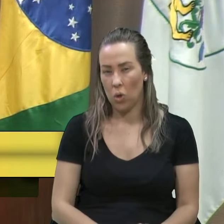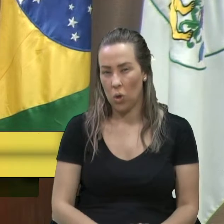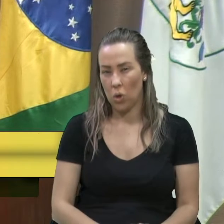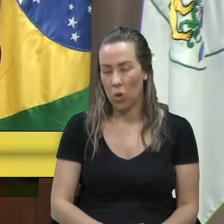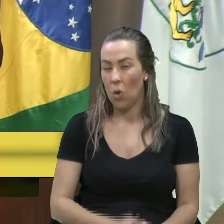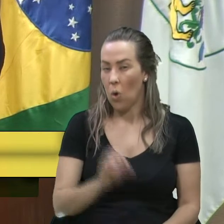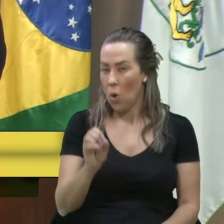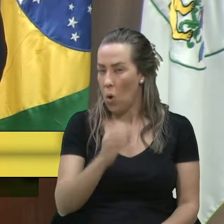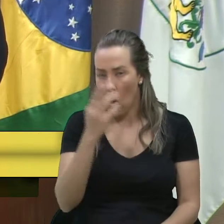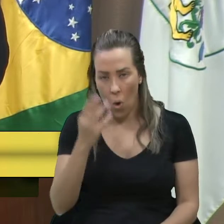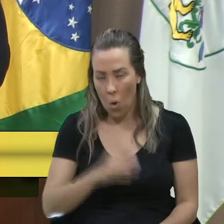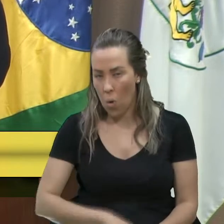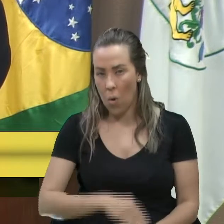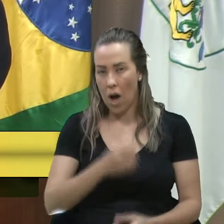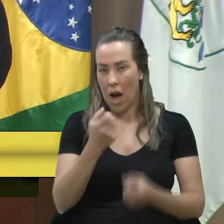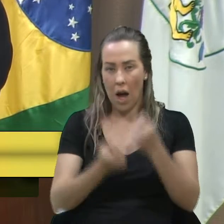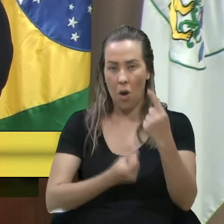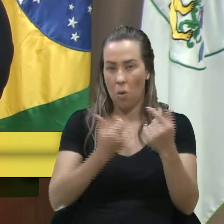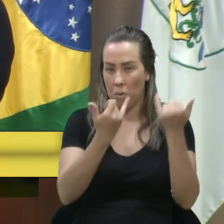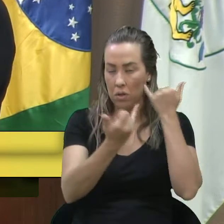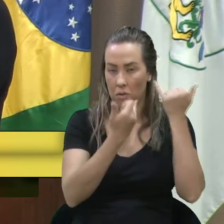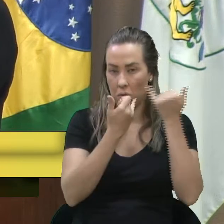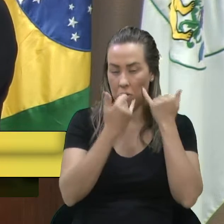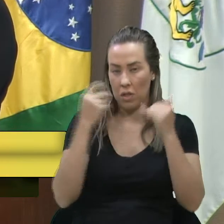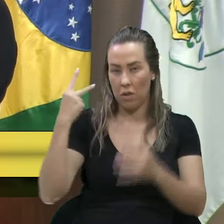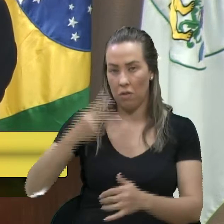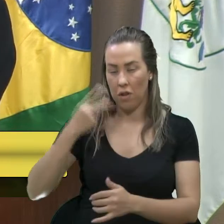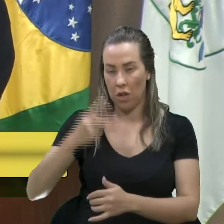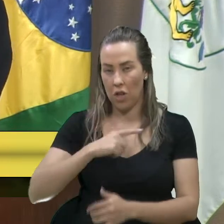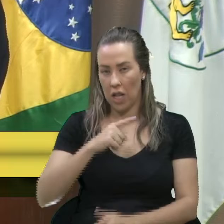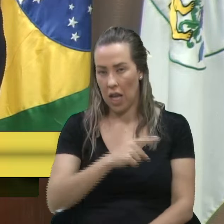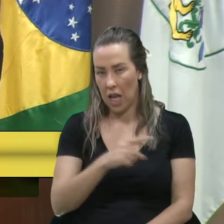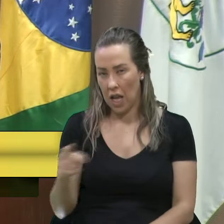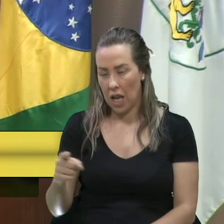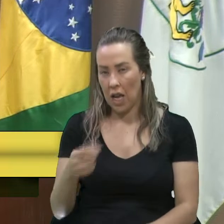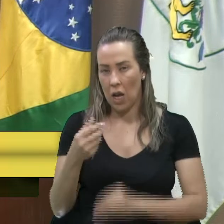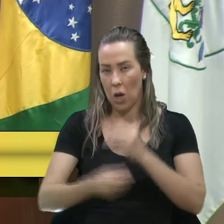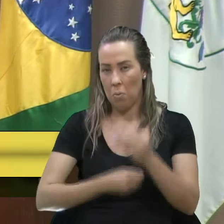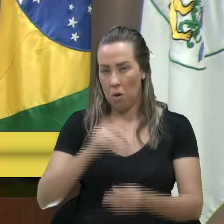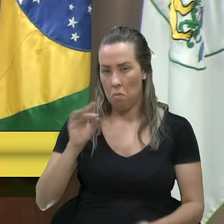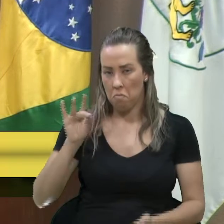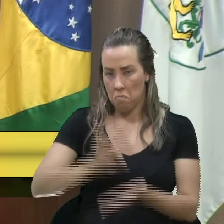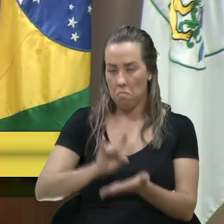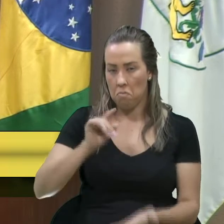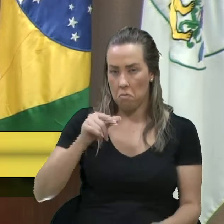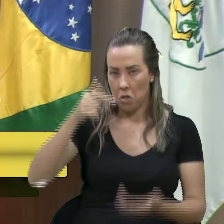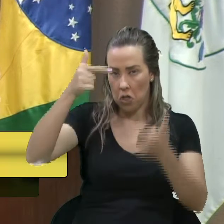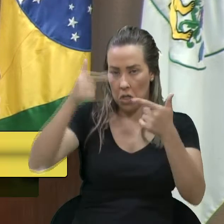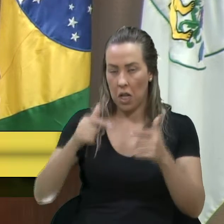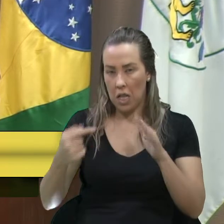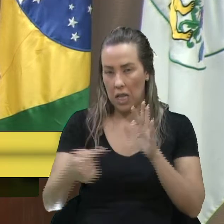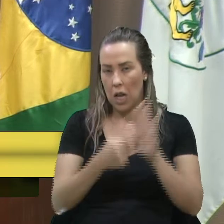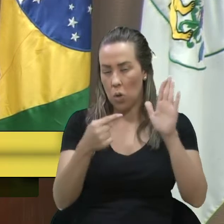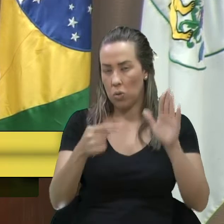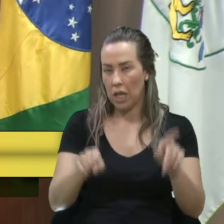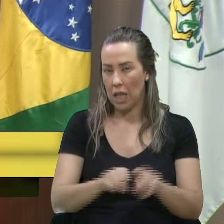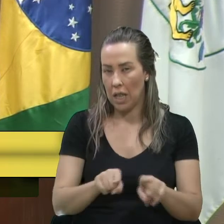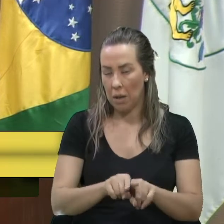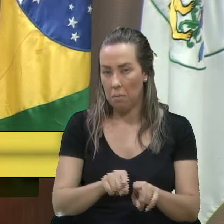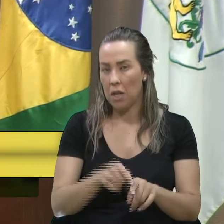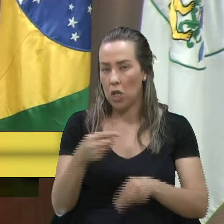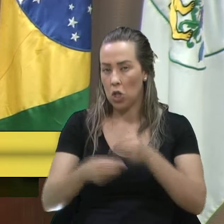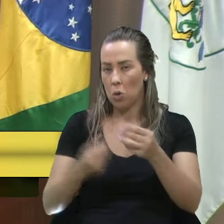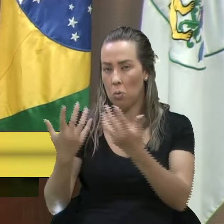Ou acham que algumas informações que os vereadores recebem aqui de forma legítima e denúncias de como